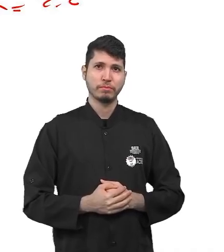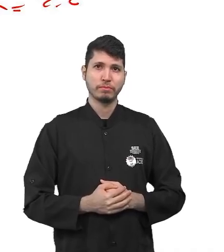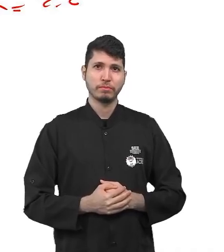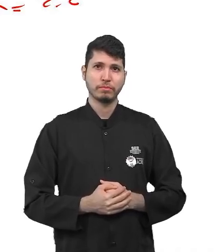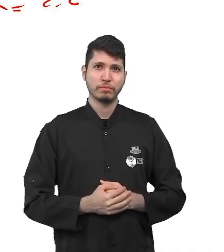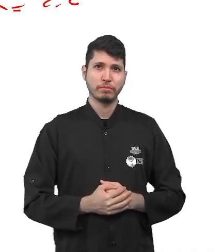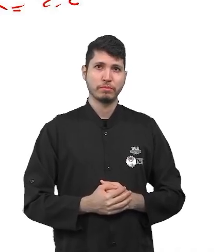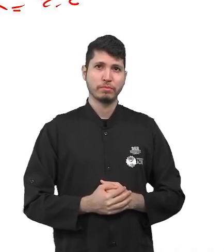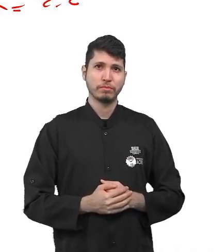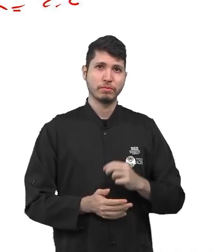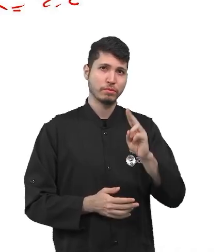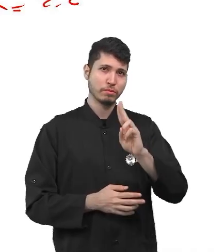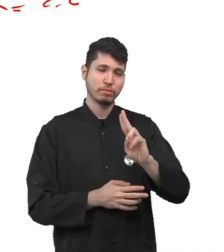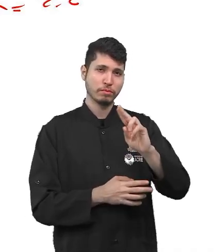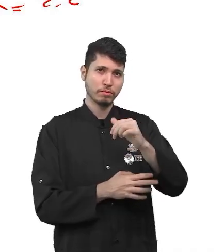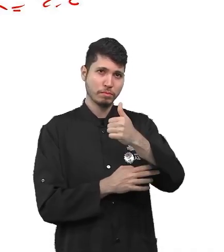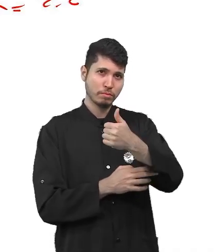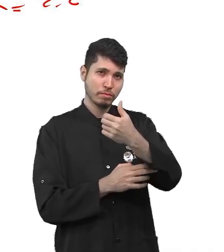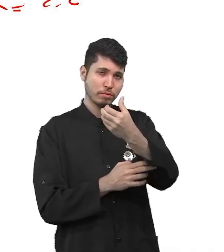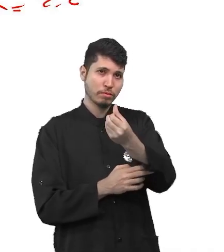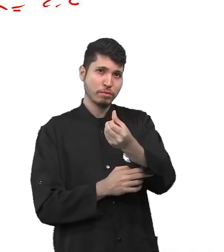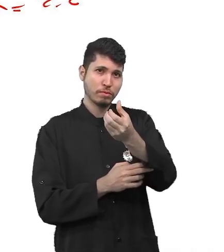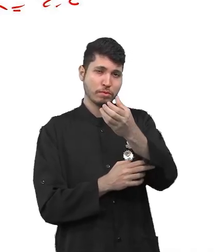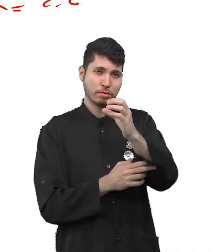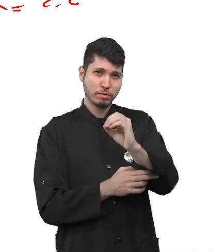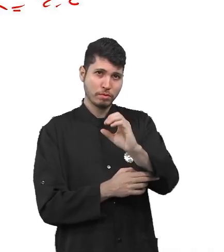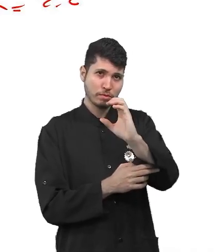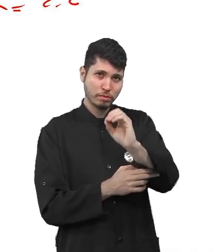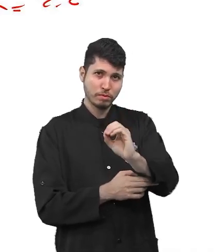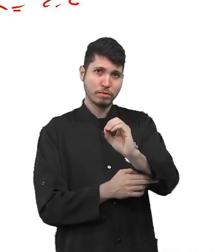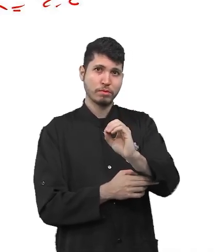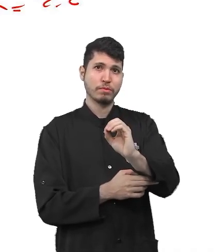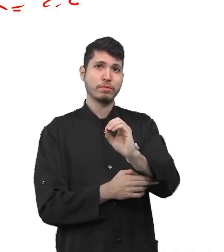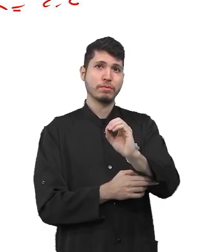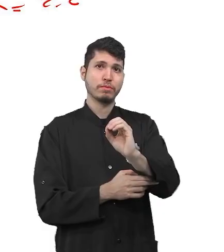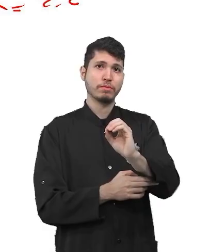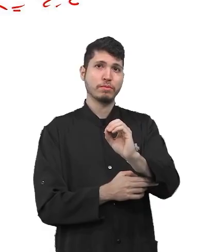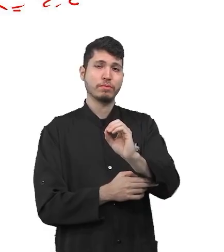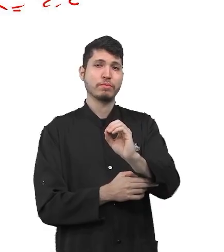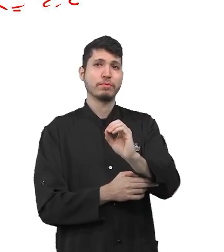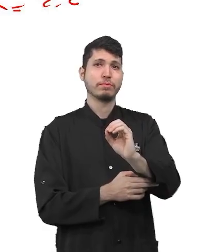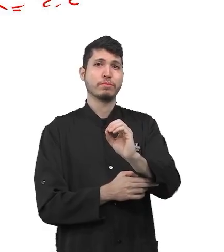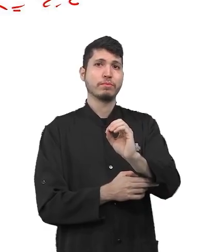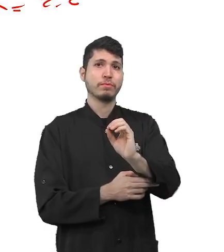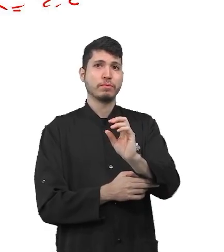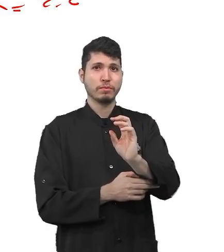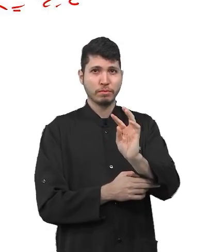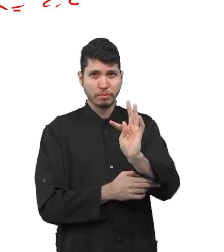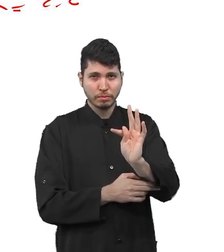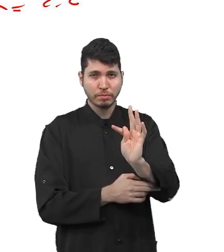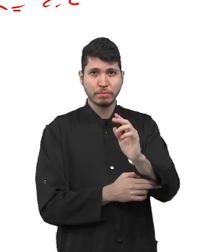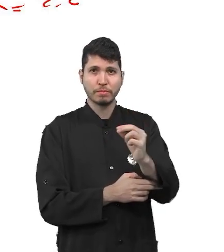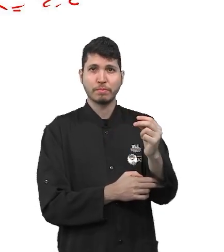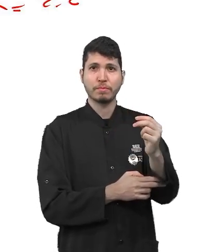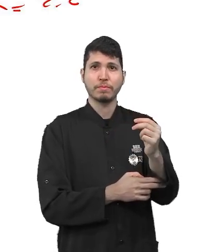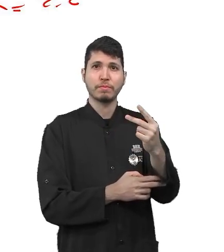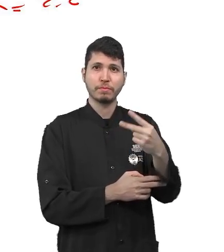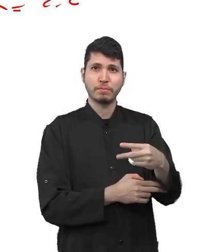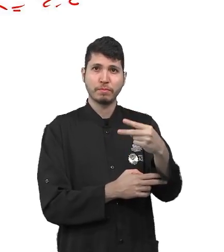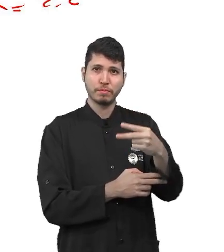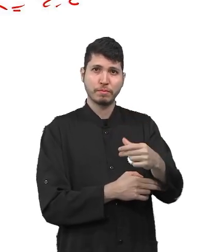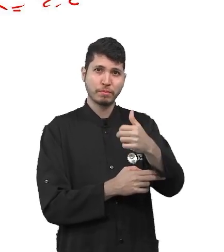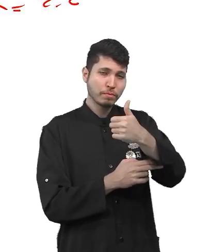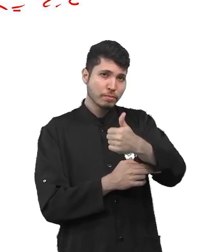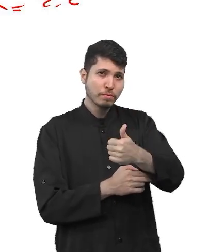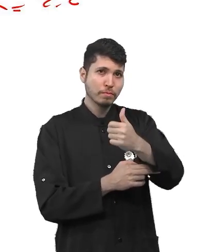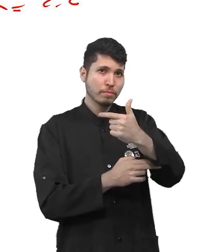a raiz de 1.600, certo? Só fazer uma continha rapidinho aqui, ó, vai dar 120, mais ou menos a raiz desse cara